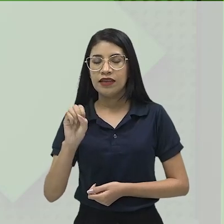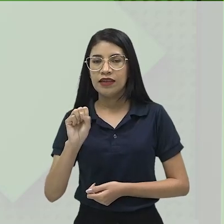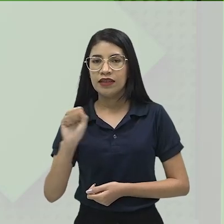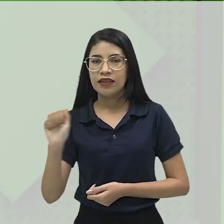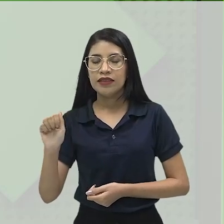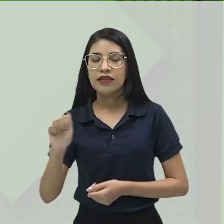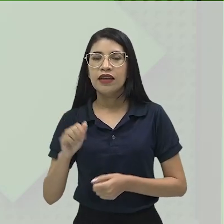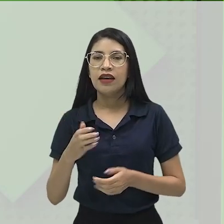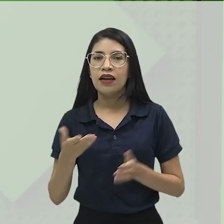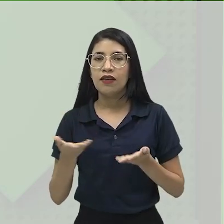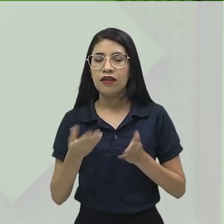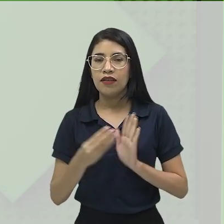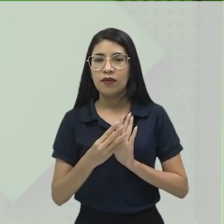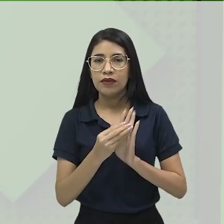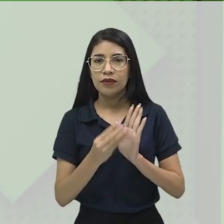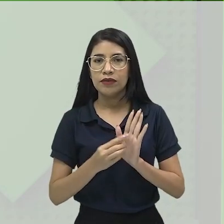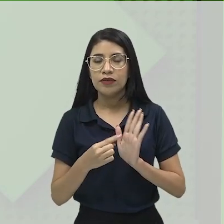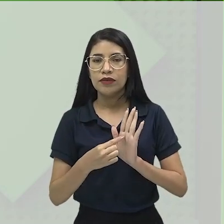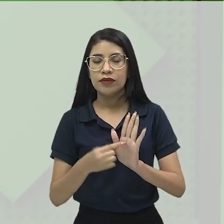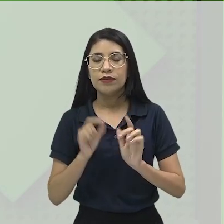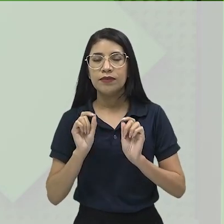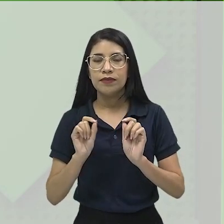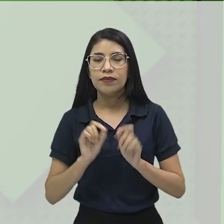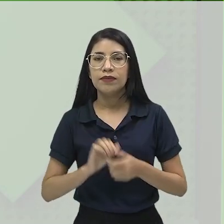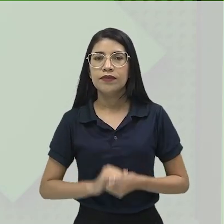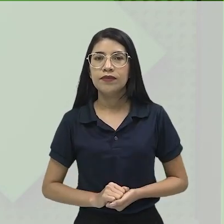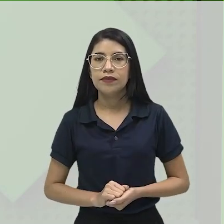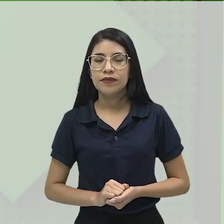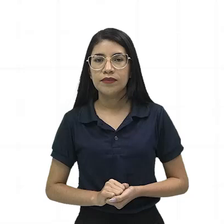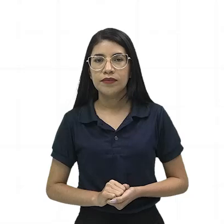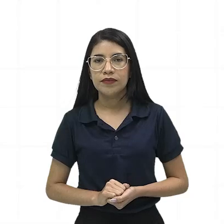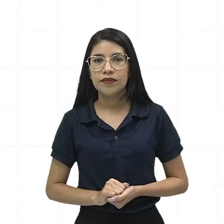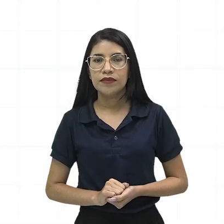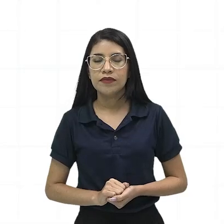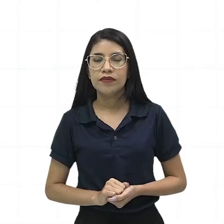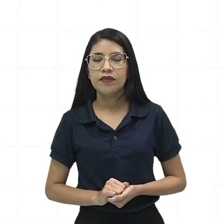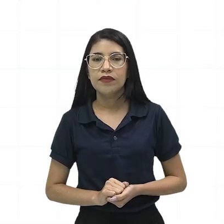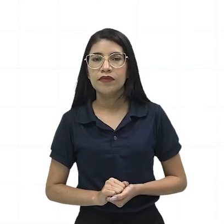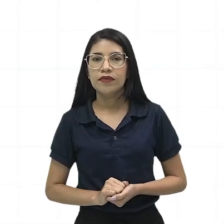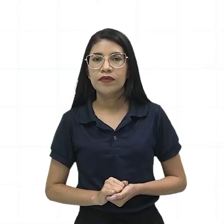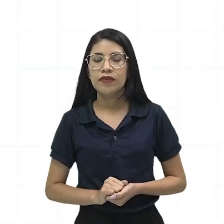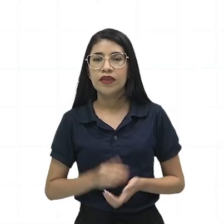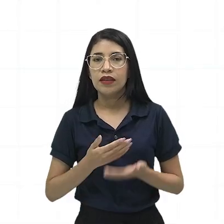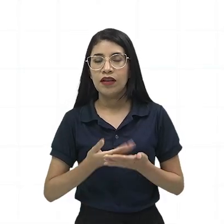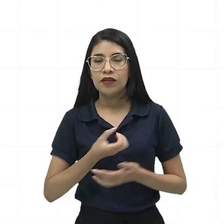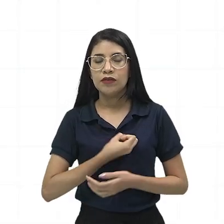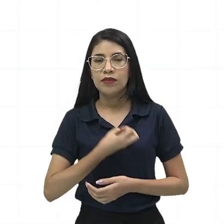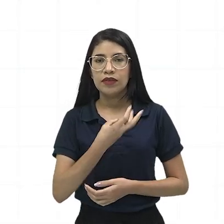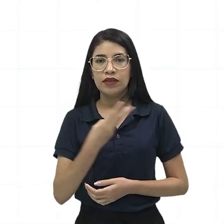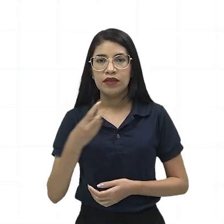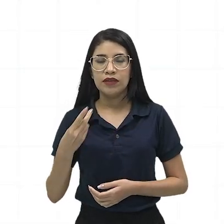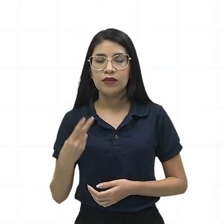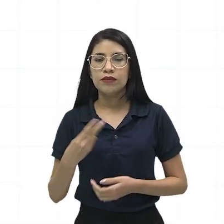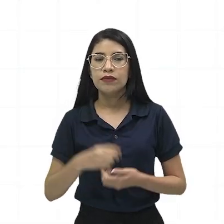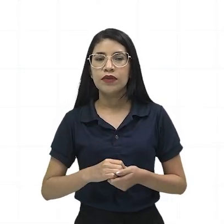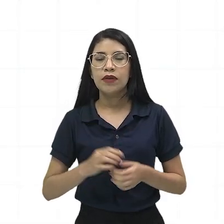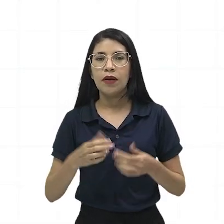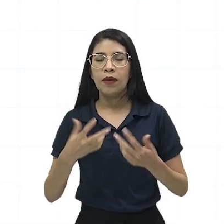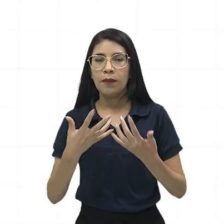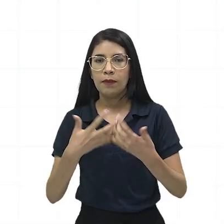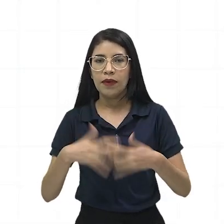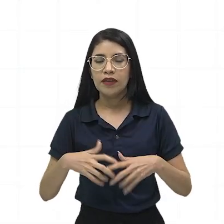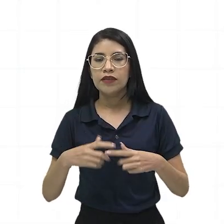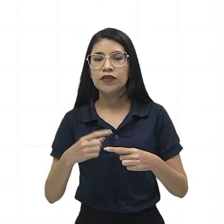momento vamos ver o objeto de conhecimento da nossa aula de número 32. No objeto de conhecimento,